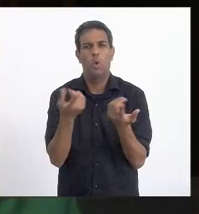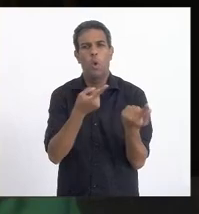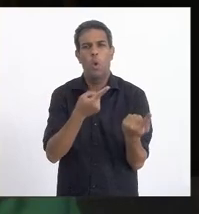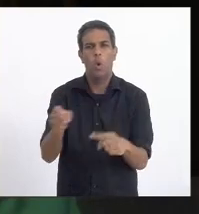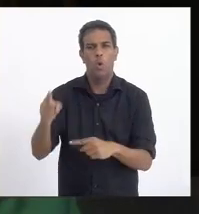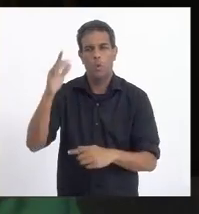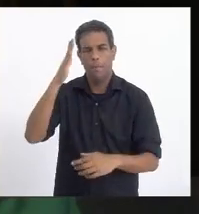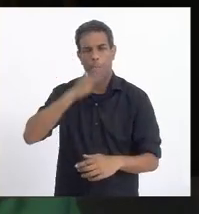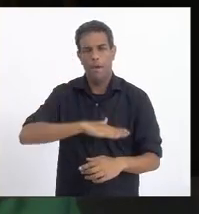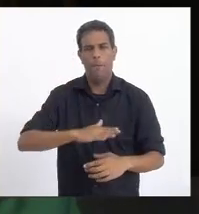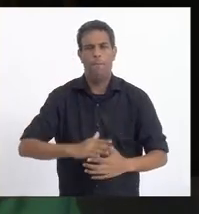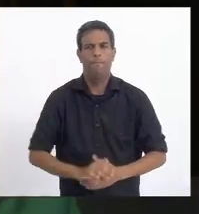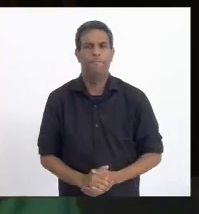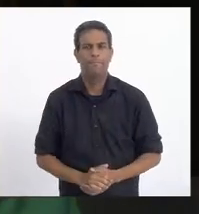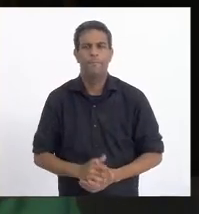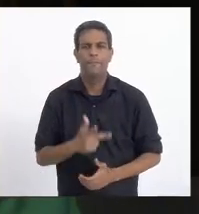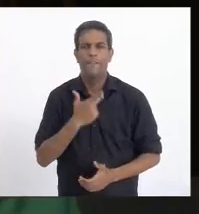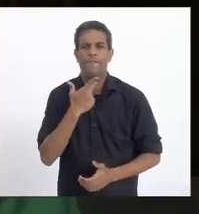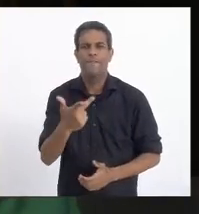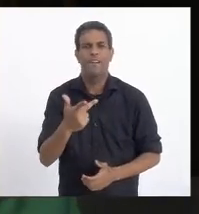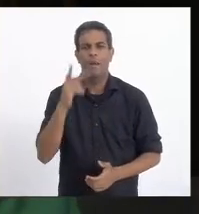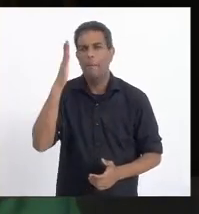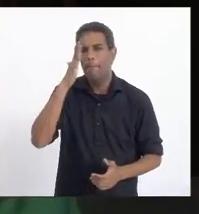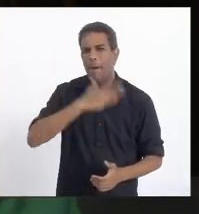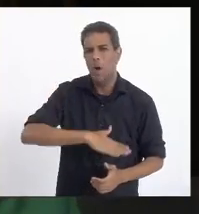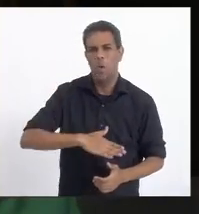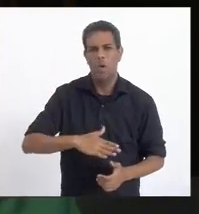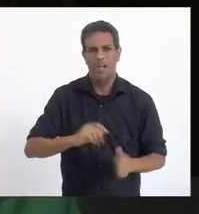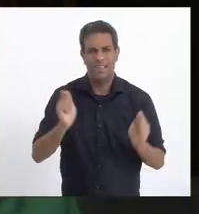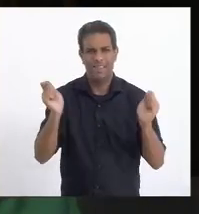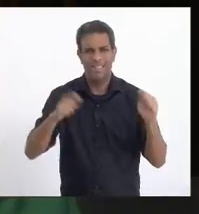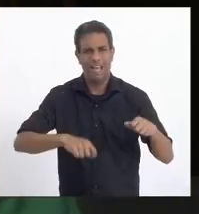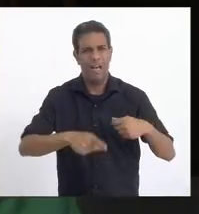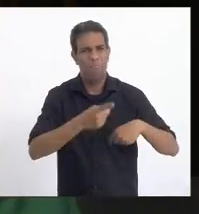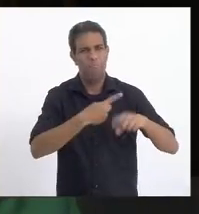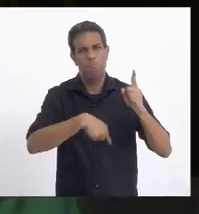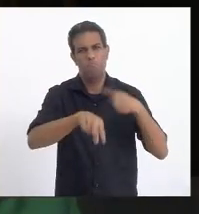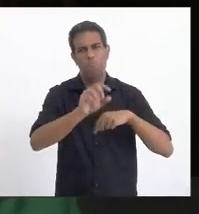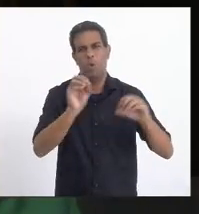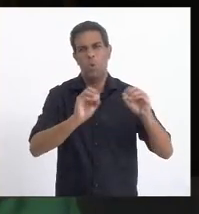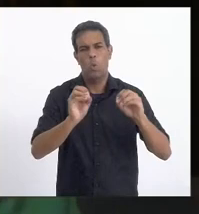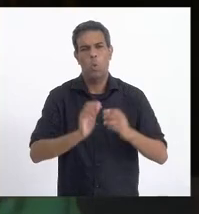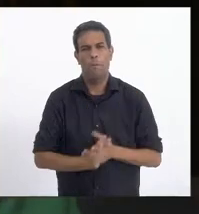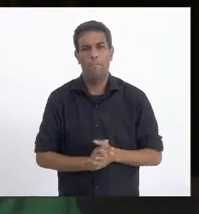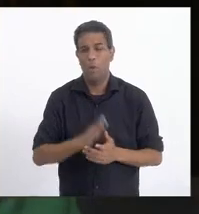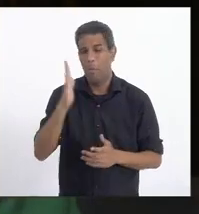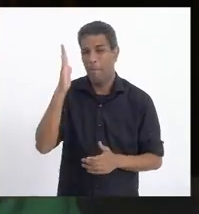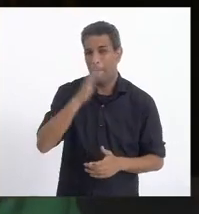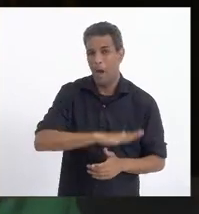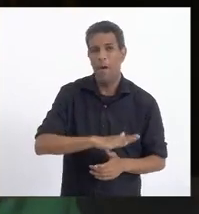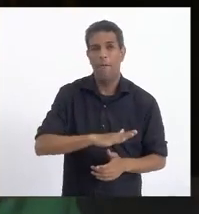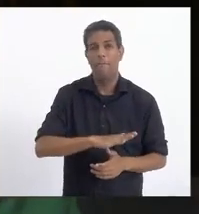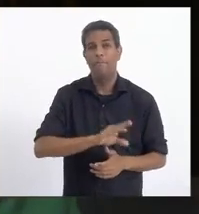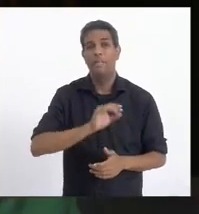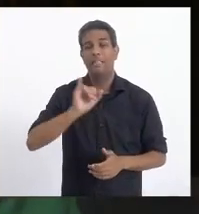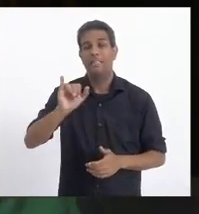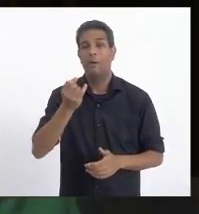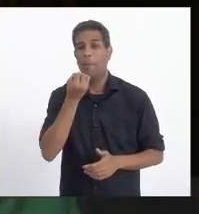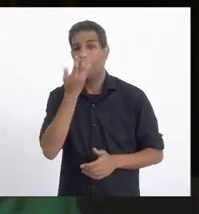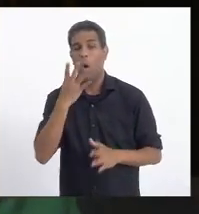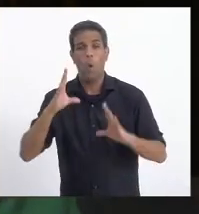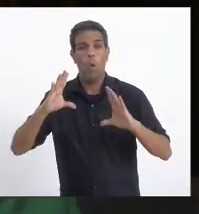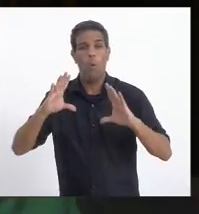mal e me dizer que o mal nunca irá ter um fa o mal só triunfa quando os bons se